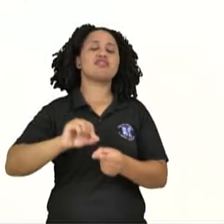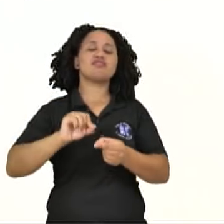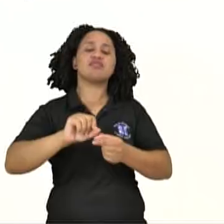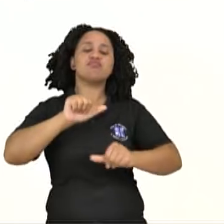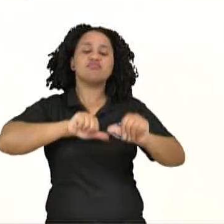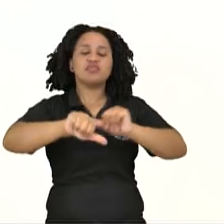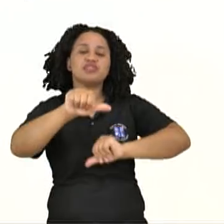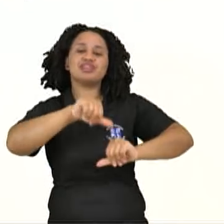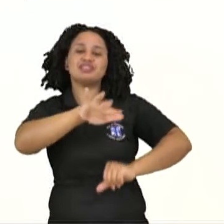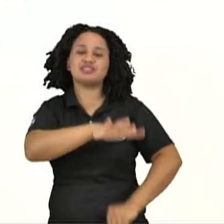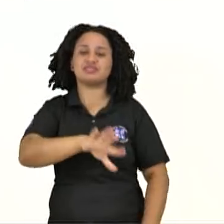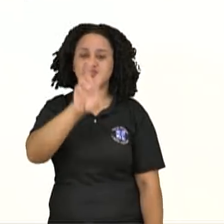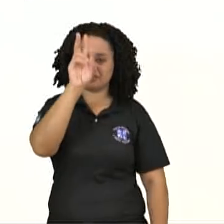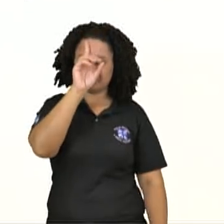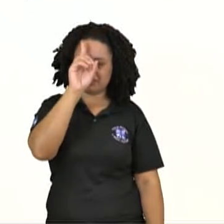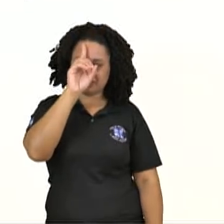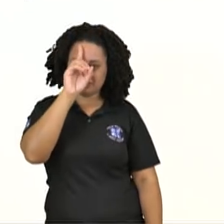em algo